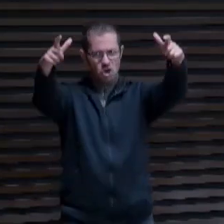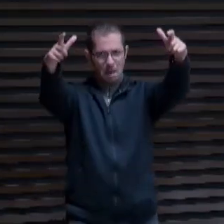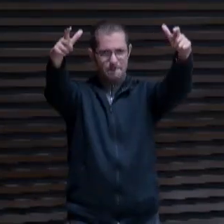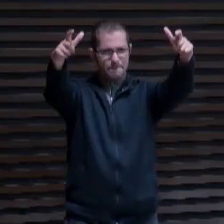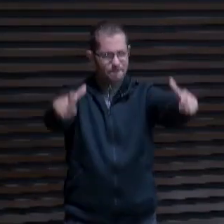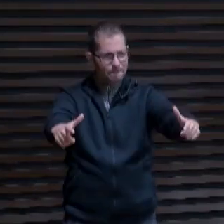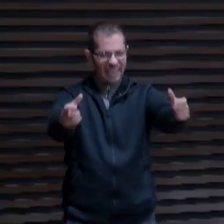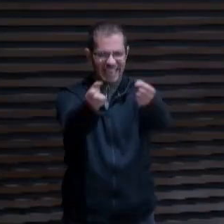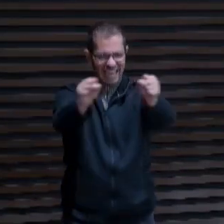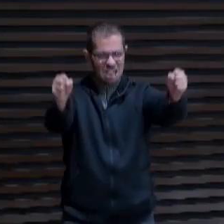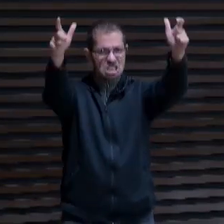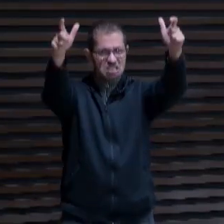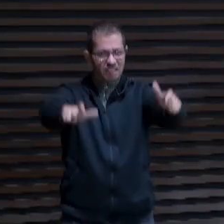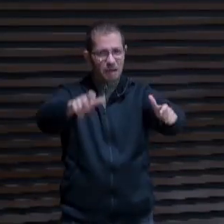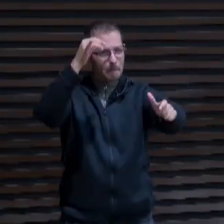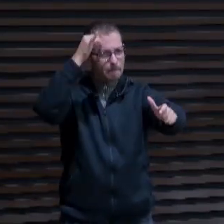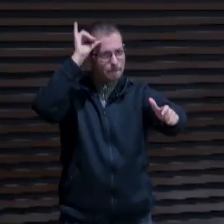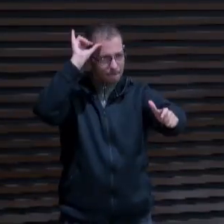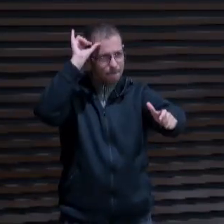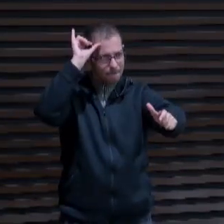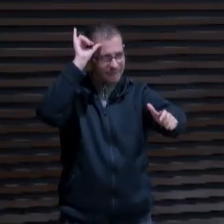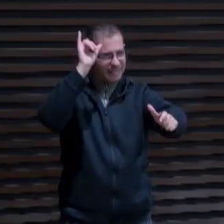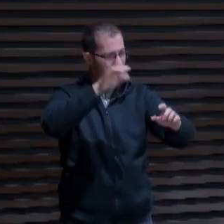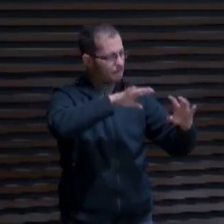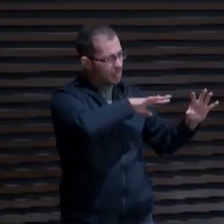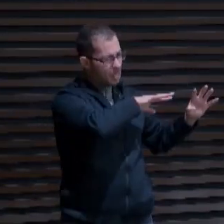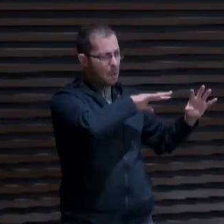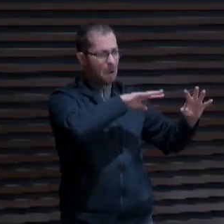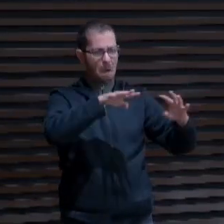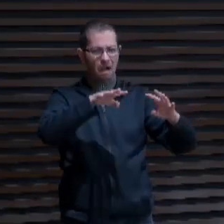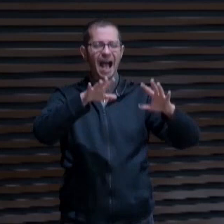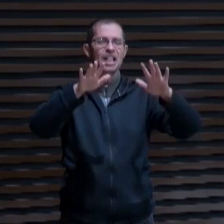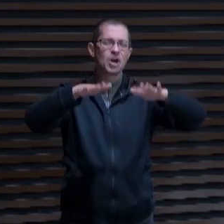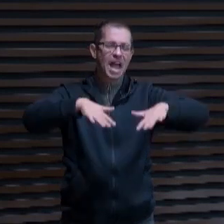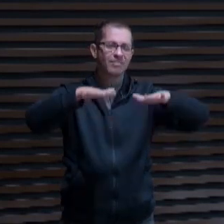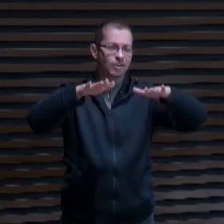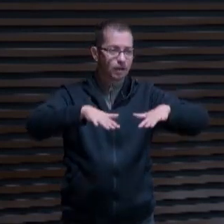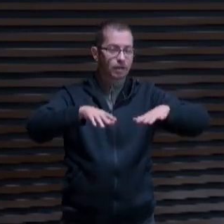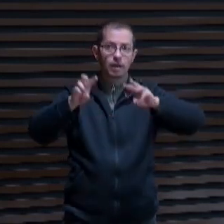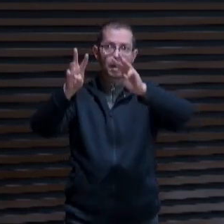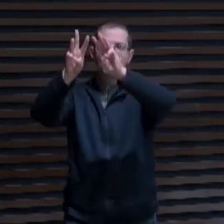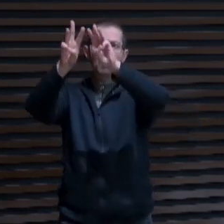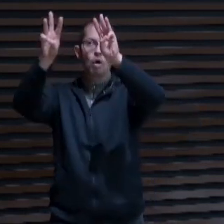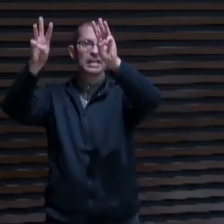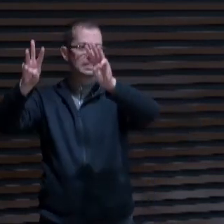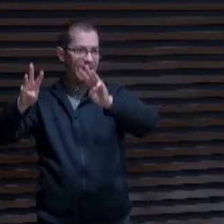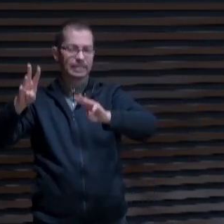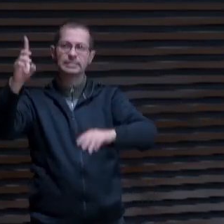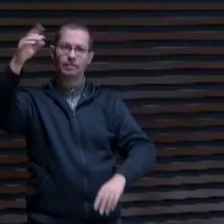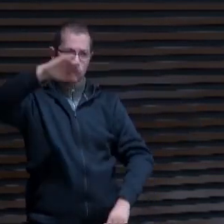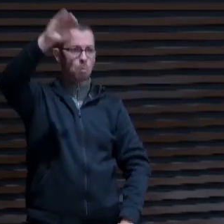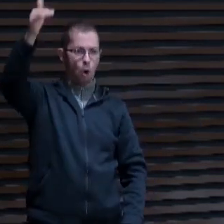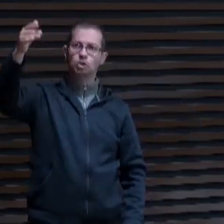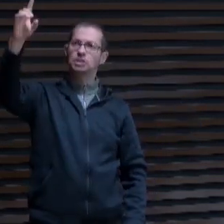maneira eles adoraram aquele bezerro, que quando Moisés vinha descendo do monte, ele escutou um alarido, ele achou que